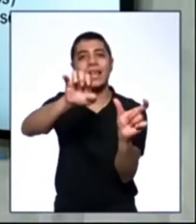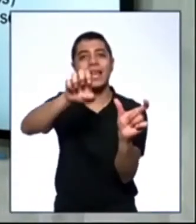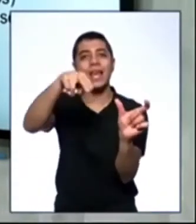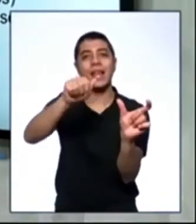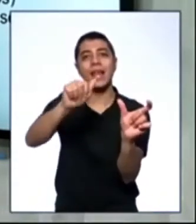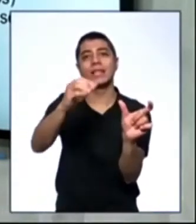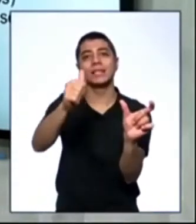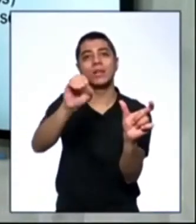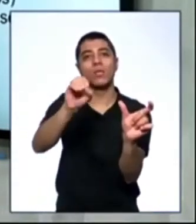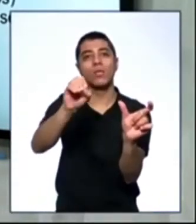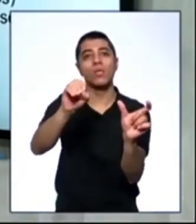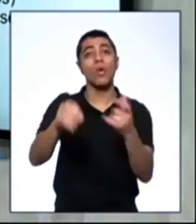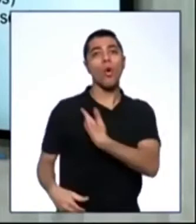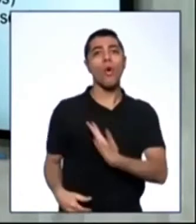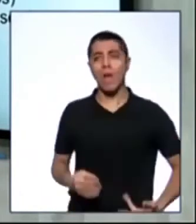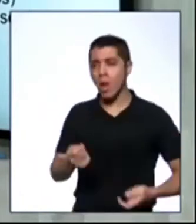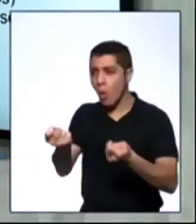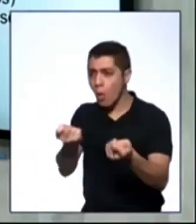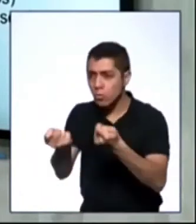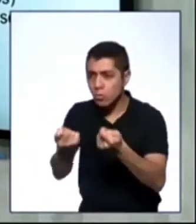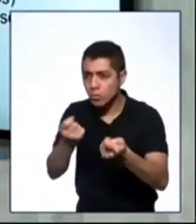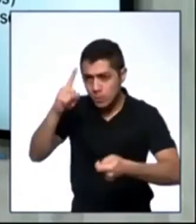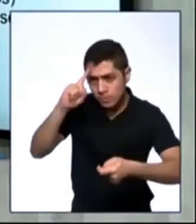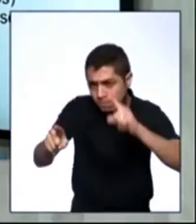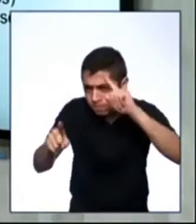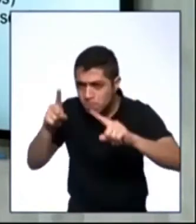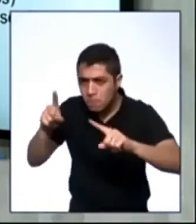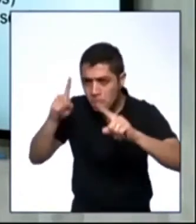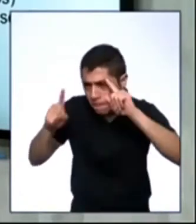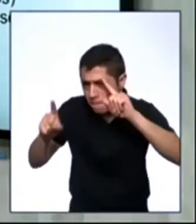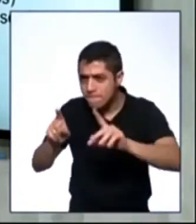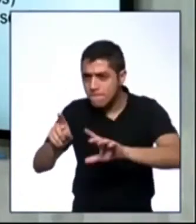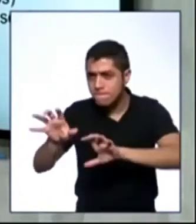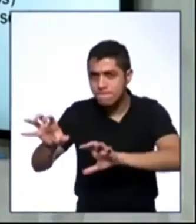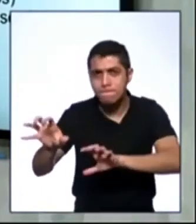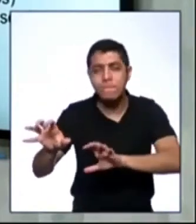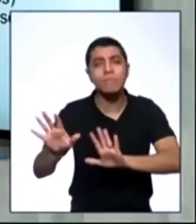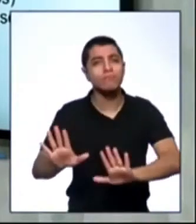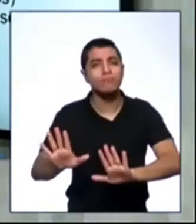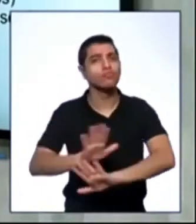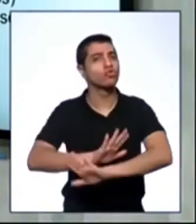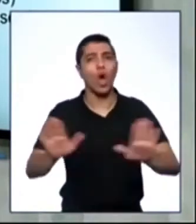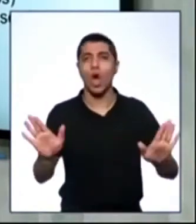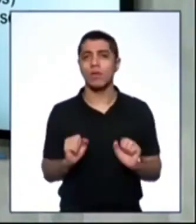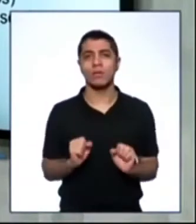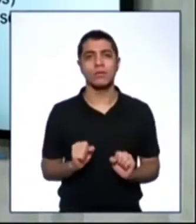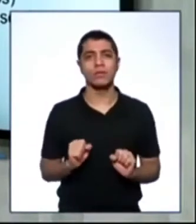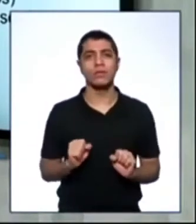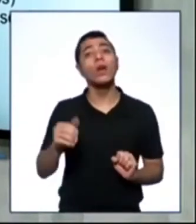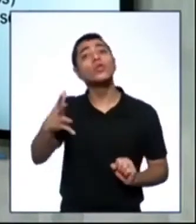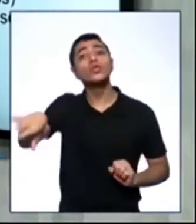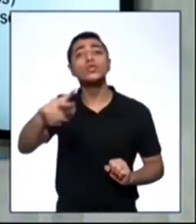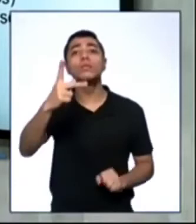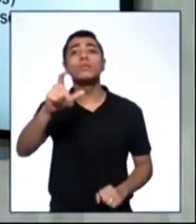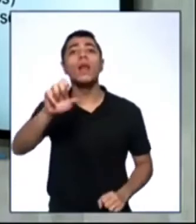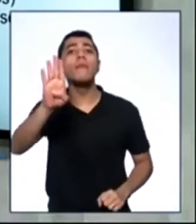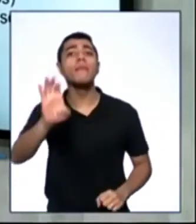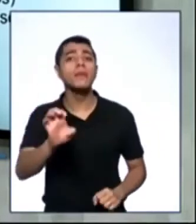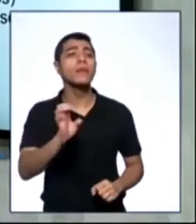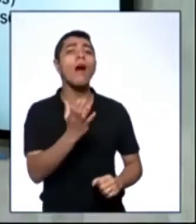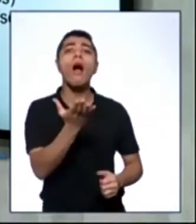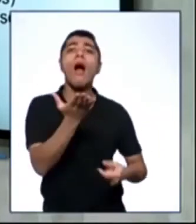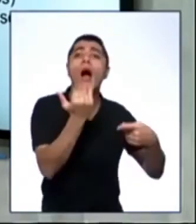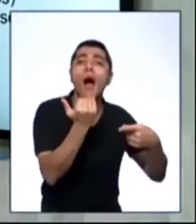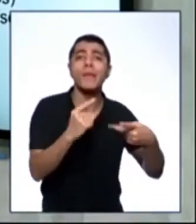medida de controle. Eu mantenho a plebe alimentada e dou espetáculos de lazer, e associado a isso, essa plebe continua numa